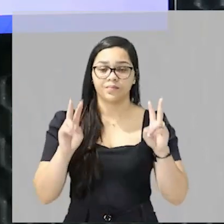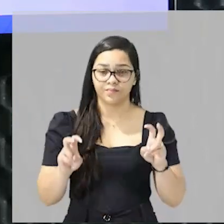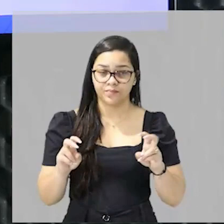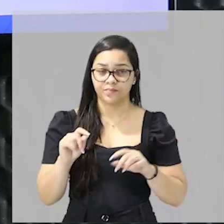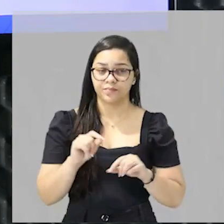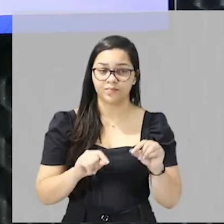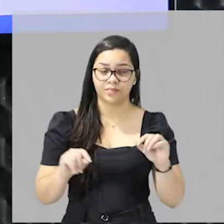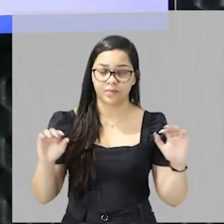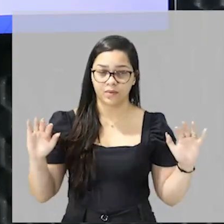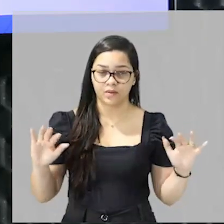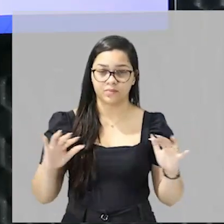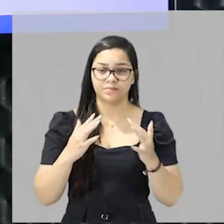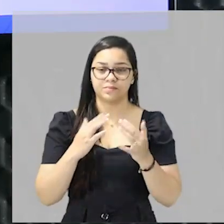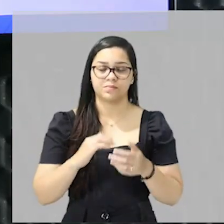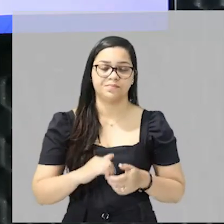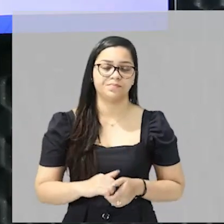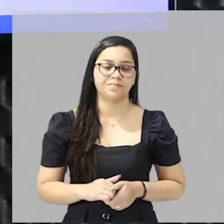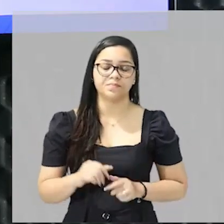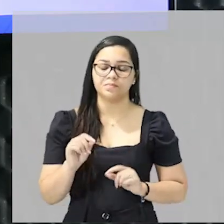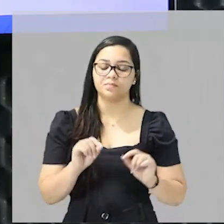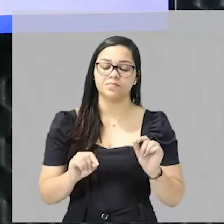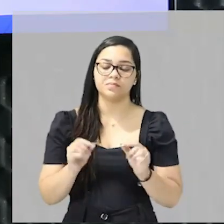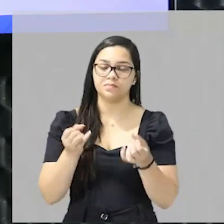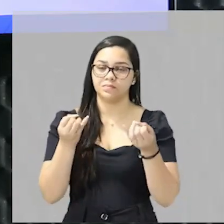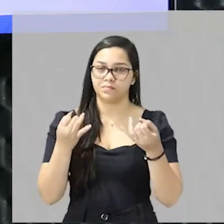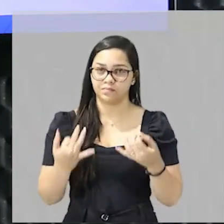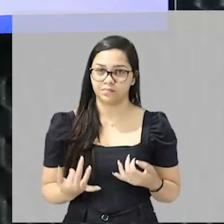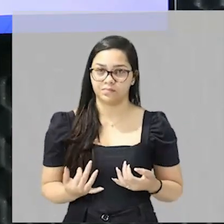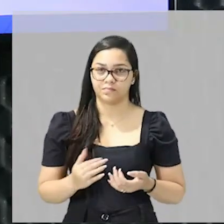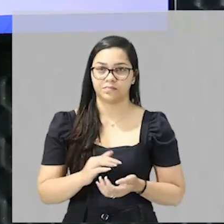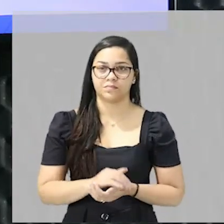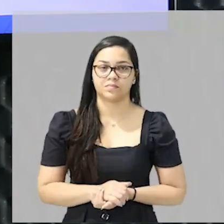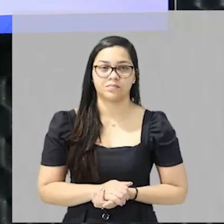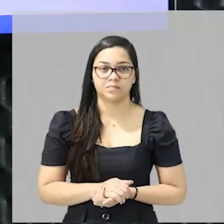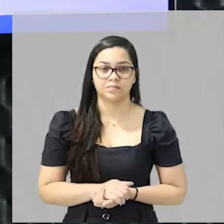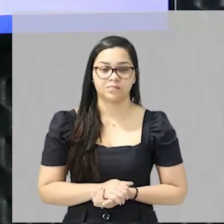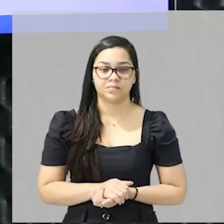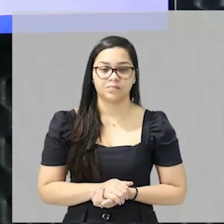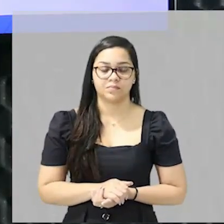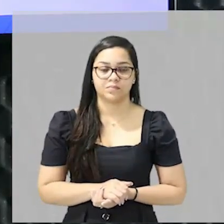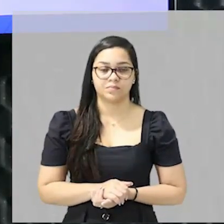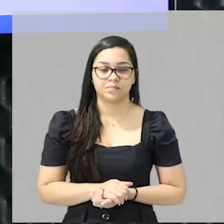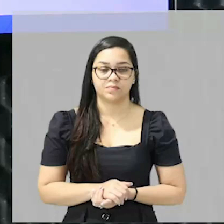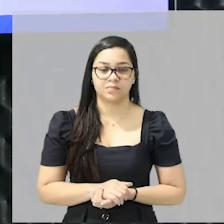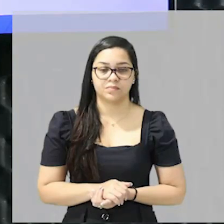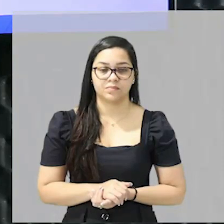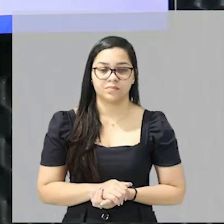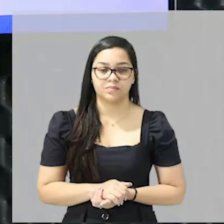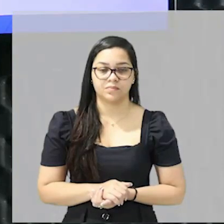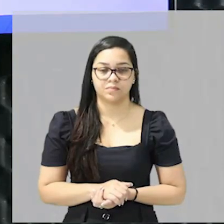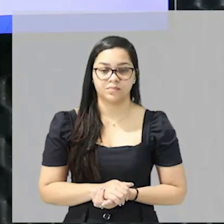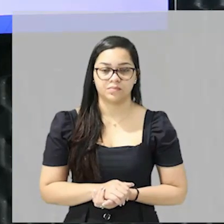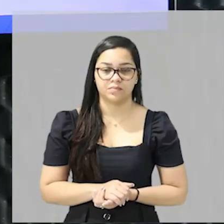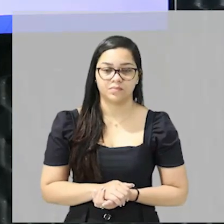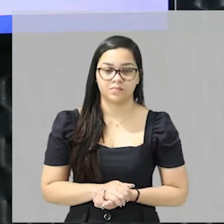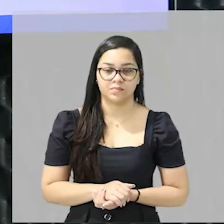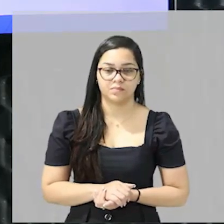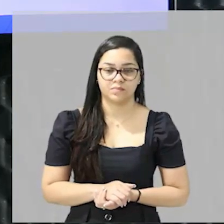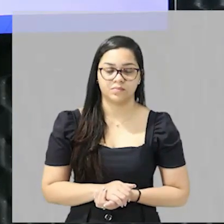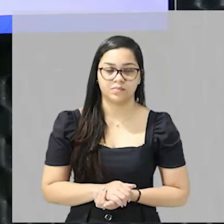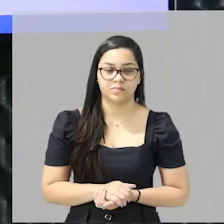chama a atenção. Então, o que o título está falando? J.K. Rowling to pen first novel for